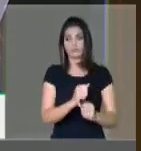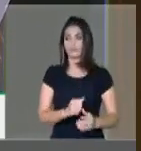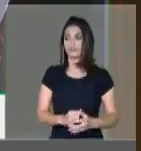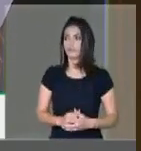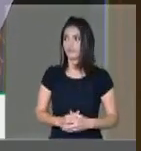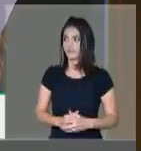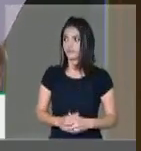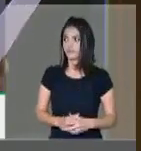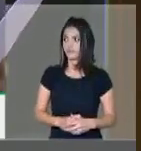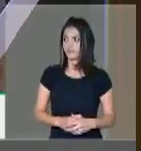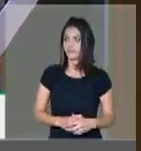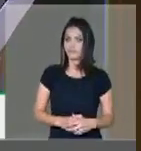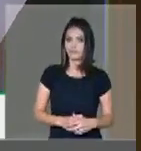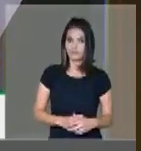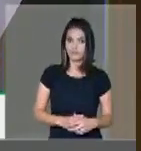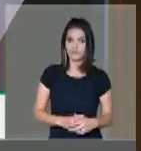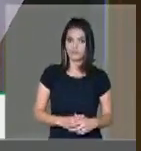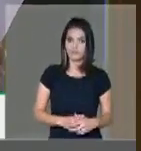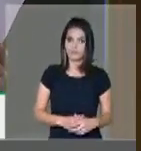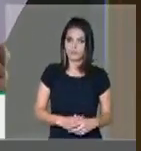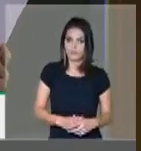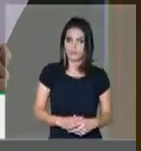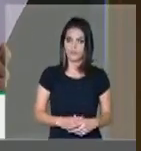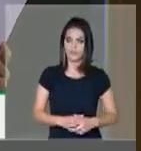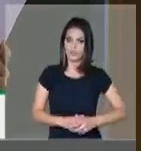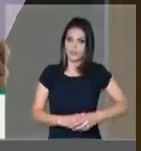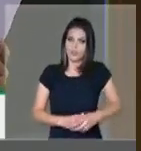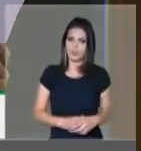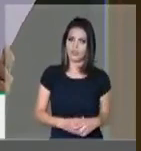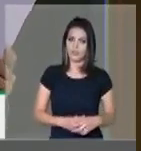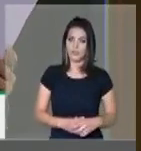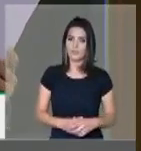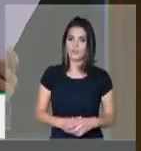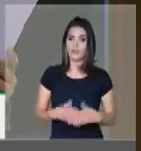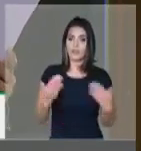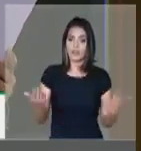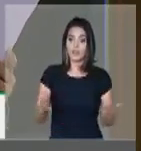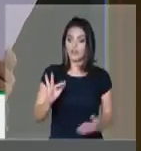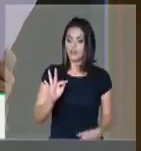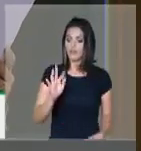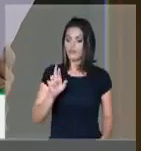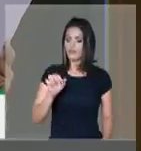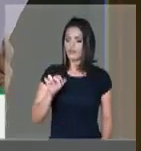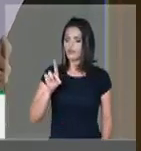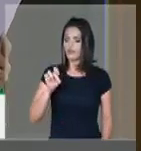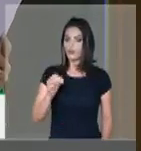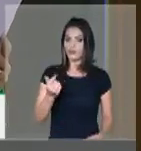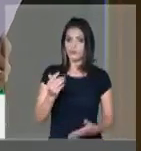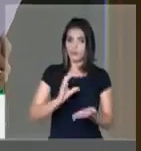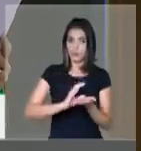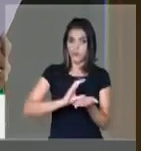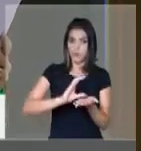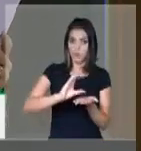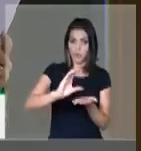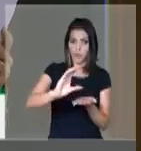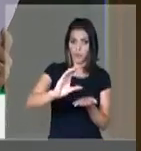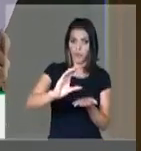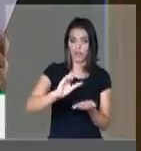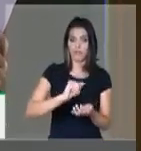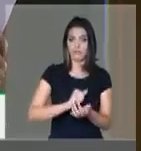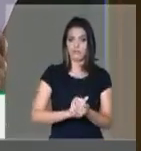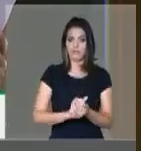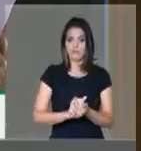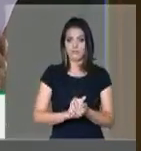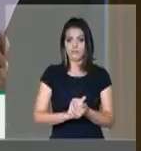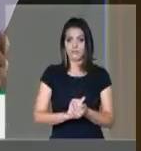e custeio das instituições educacionais. A ideia de um fundo, como proposto pelo